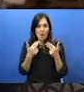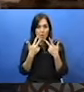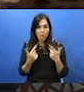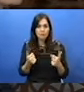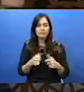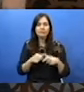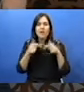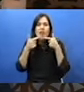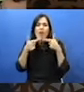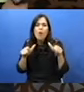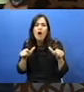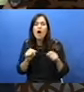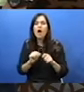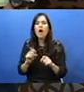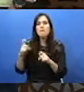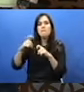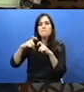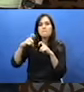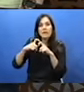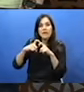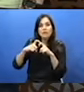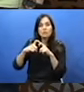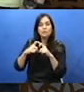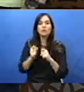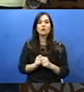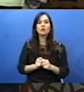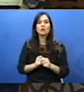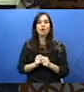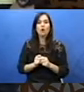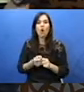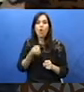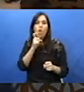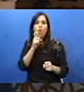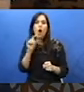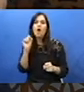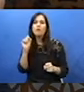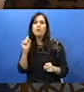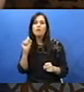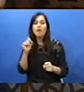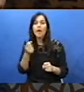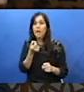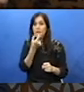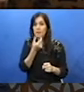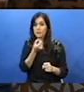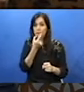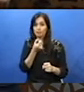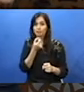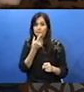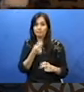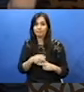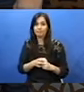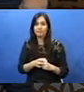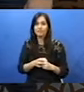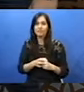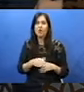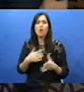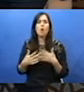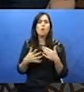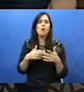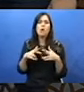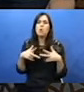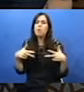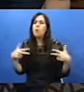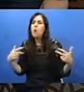palavra droga é significado sinônimo, de medicamento. Atualmente, a medicina define droga como qualquer